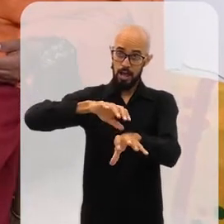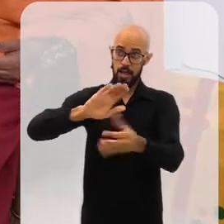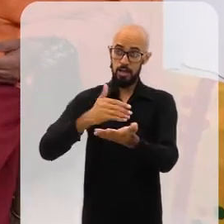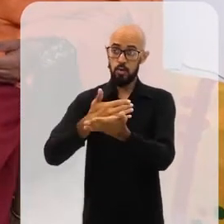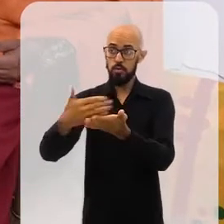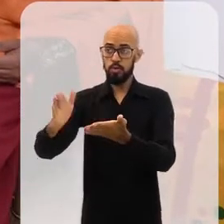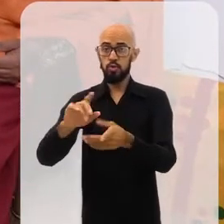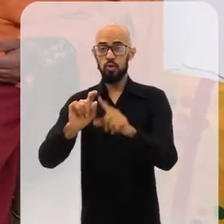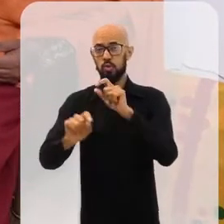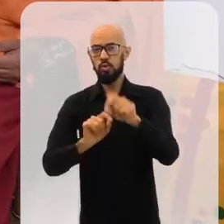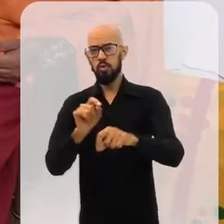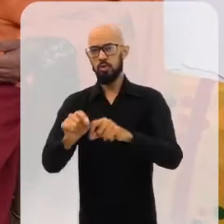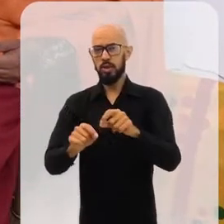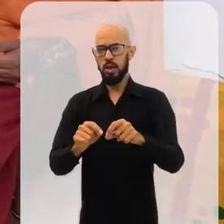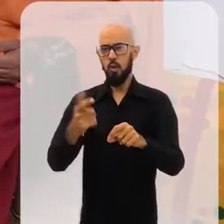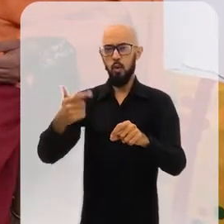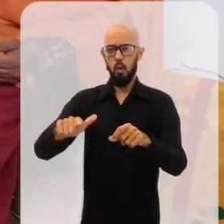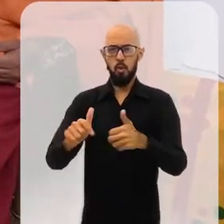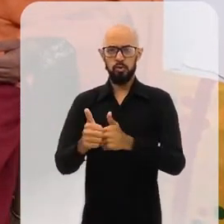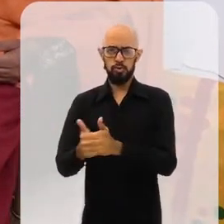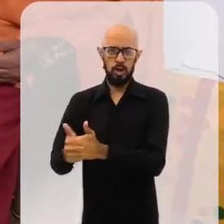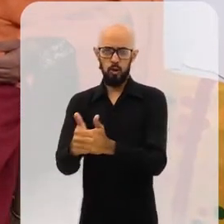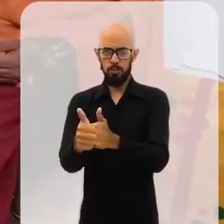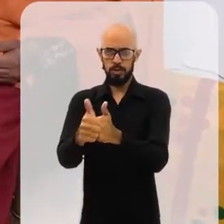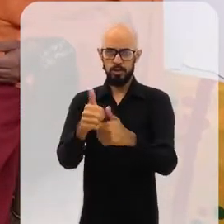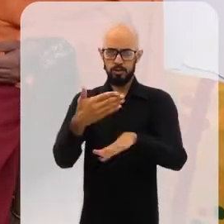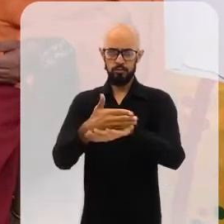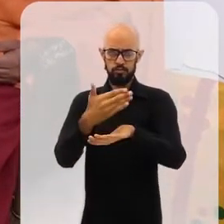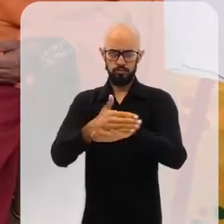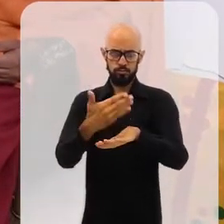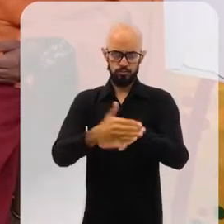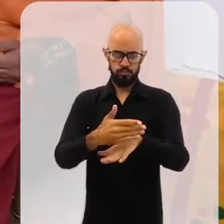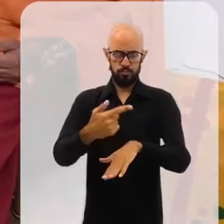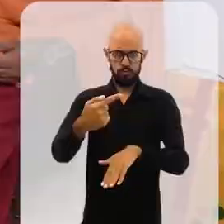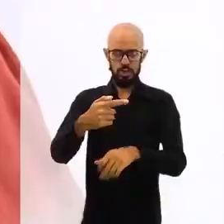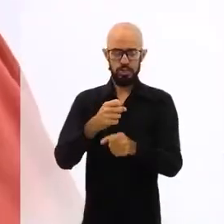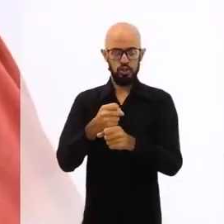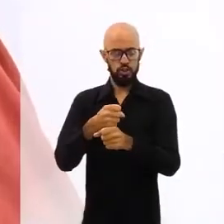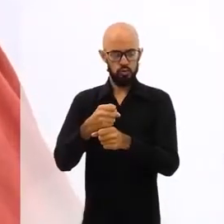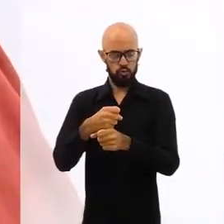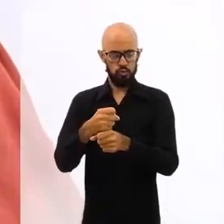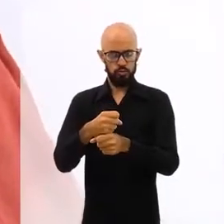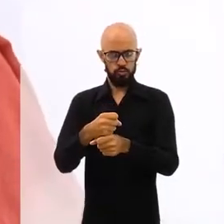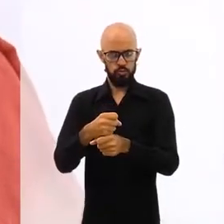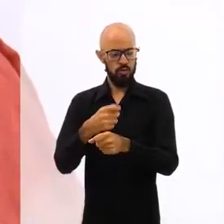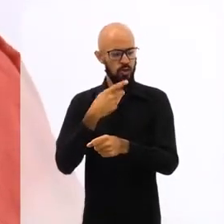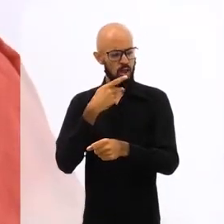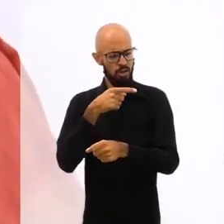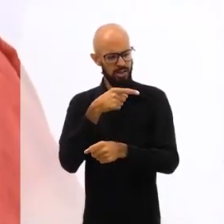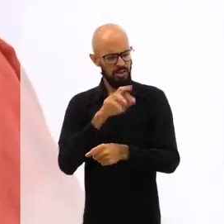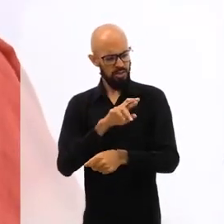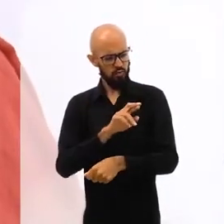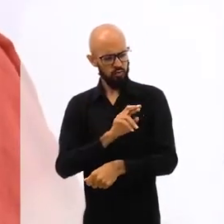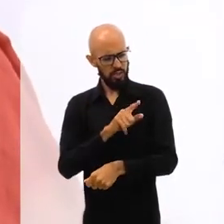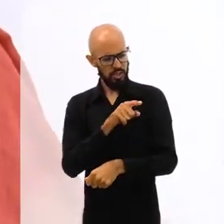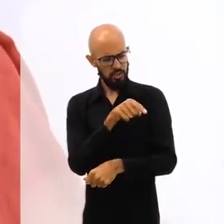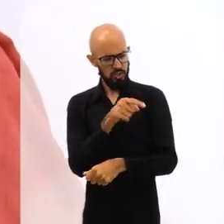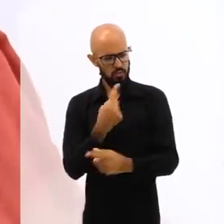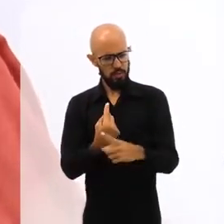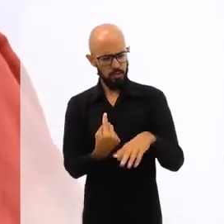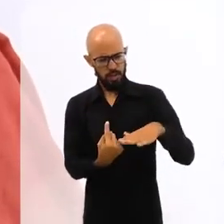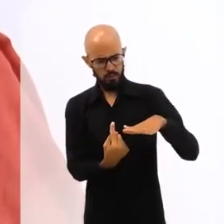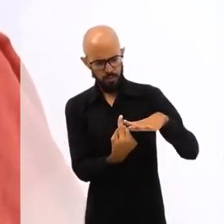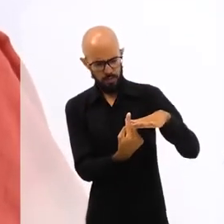a aparecer aqueles que praticavam com ele durante esses 7 anos. E ele disse, puxa, ele está diferente. Então vamos